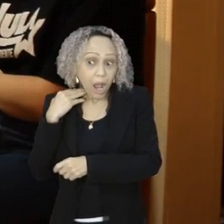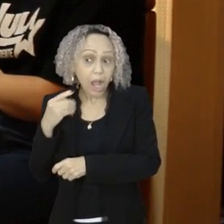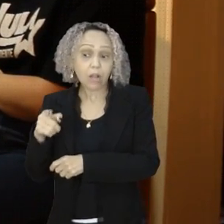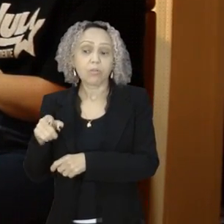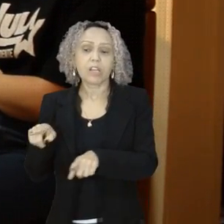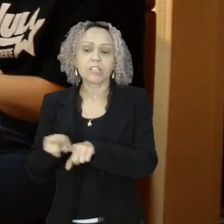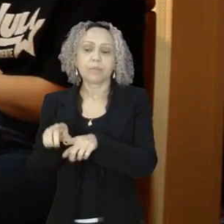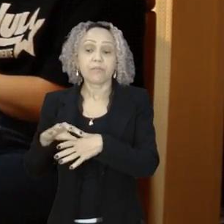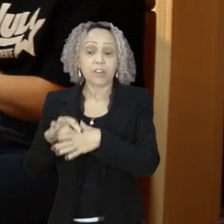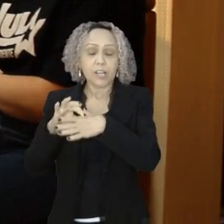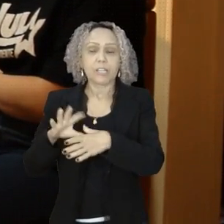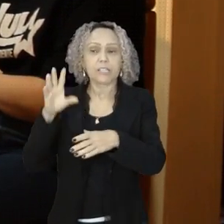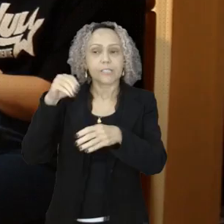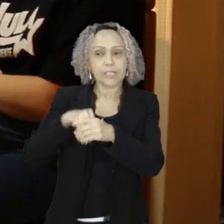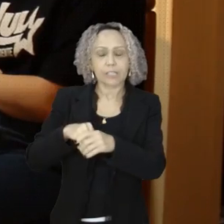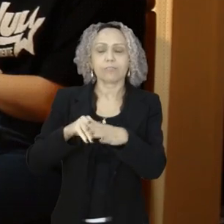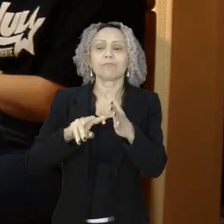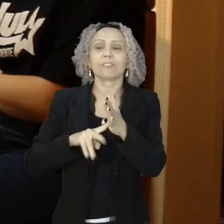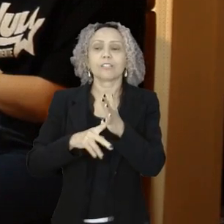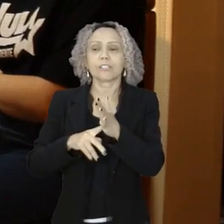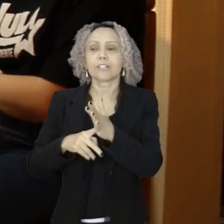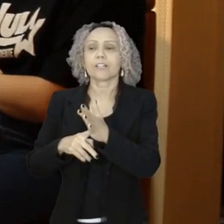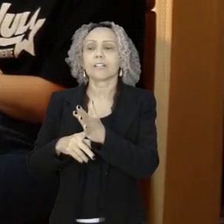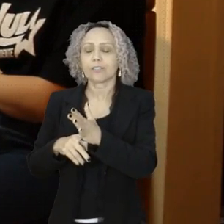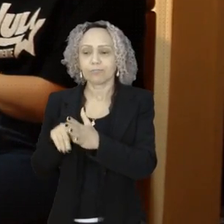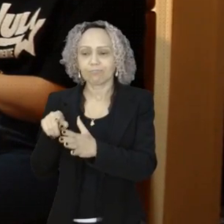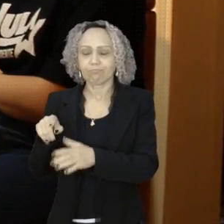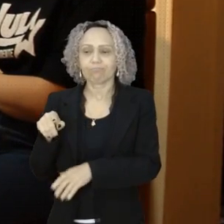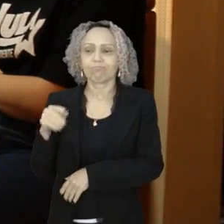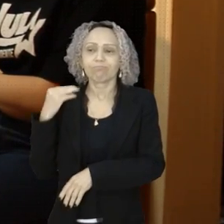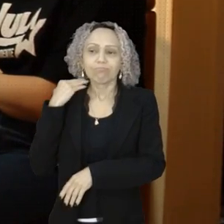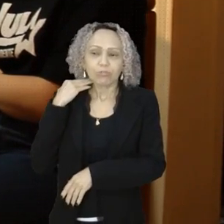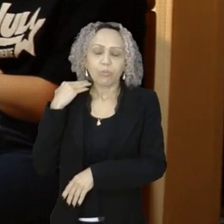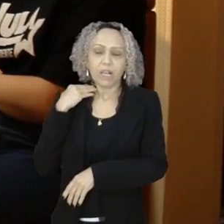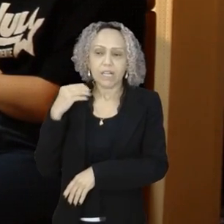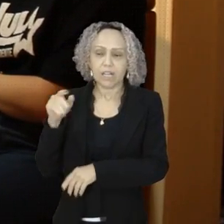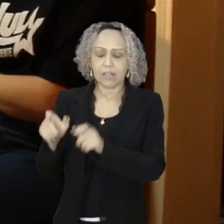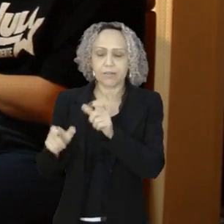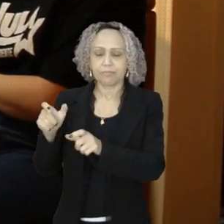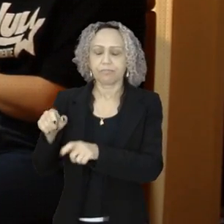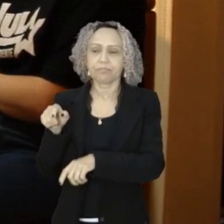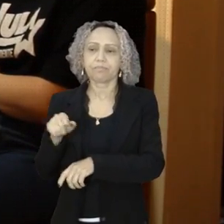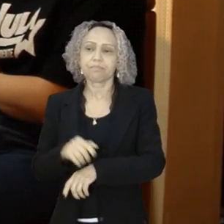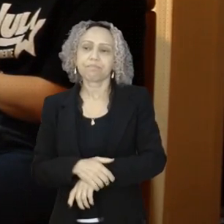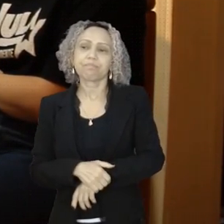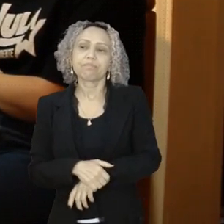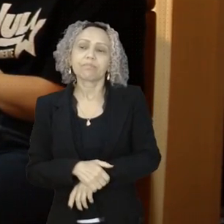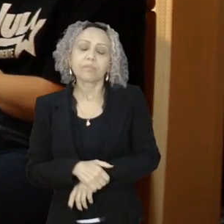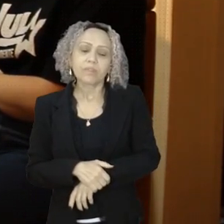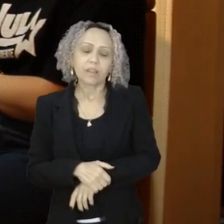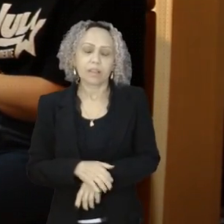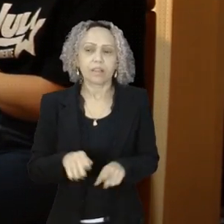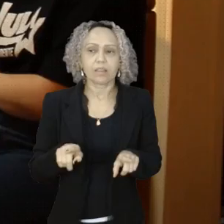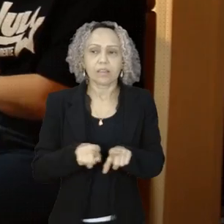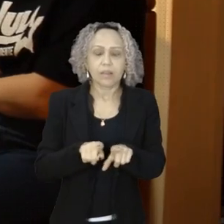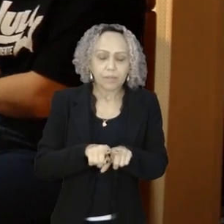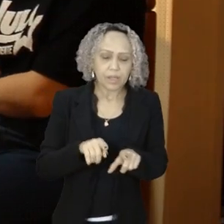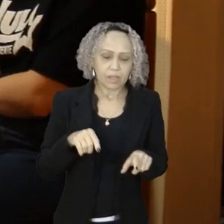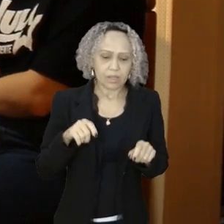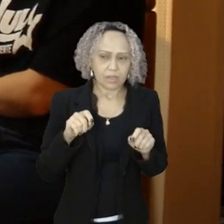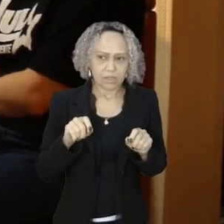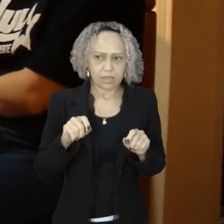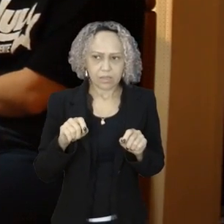Então, começou então essa mudança também por dentro, né? Uma democratização das direções,